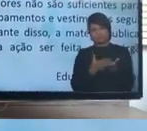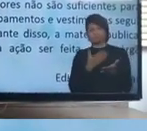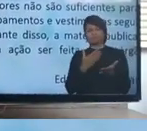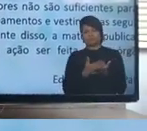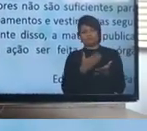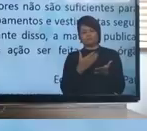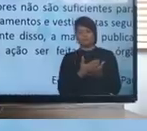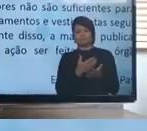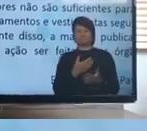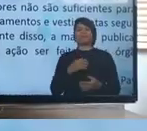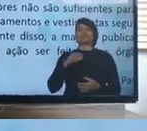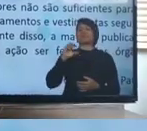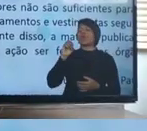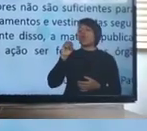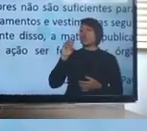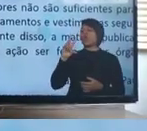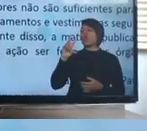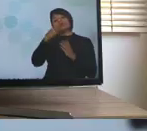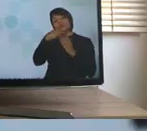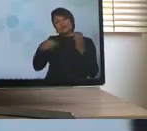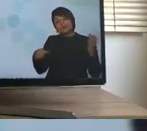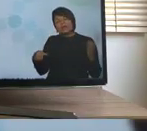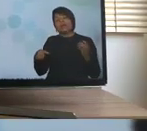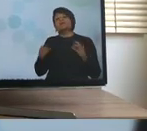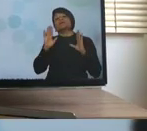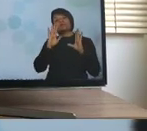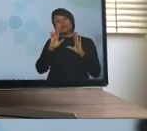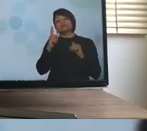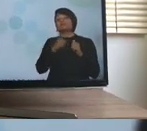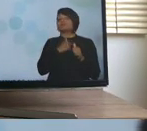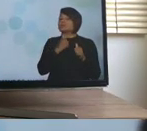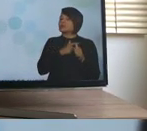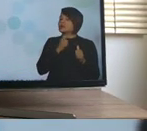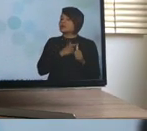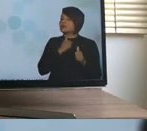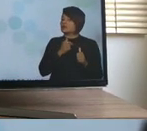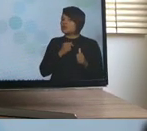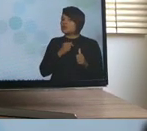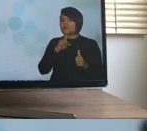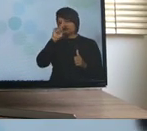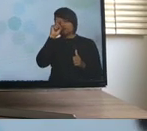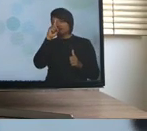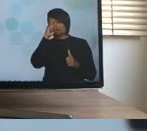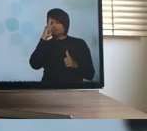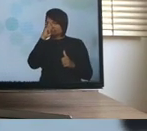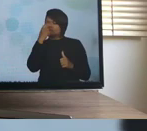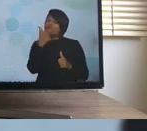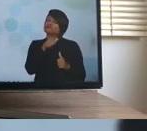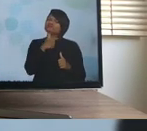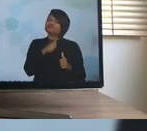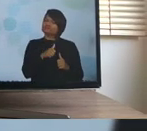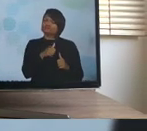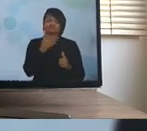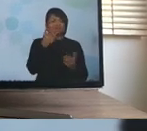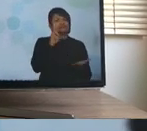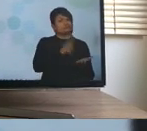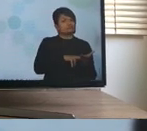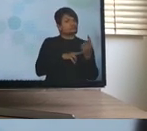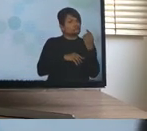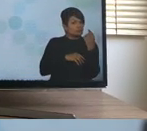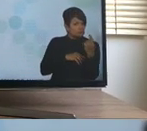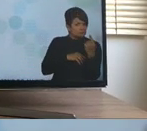no Universo. Fica mais primeiro, indagando a análise da carta